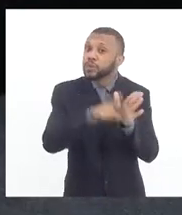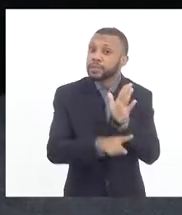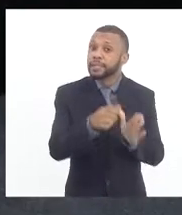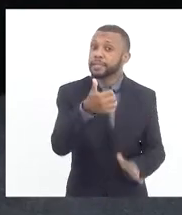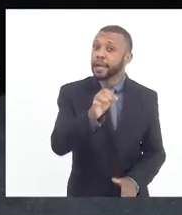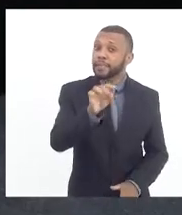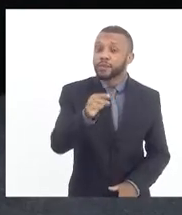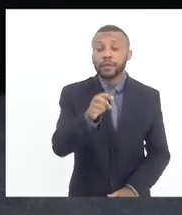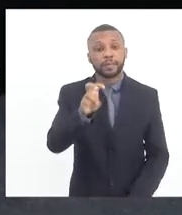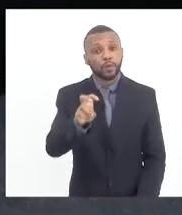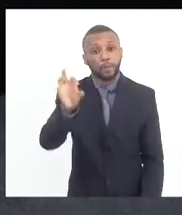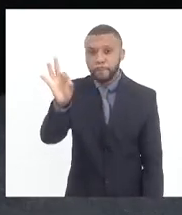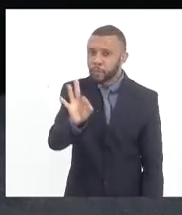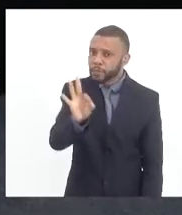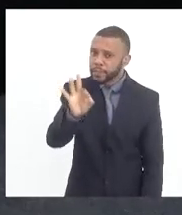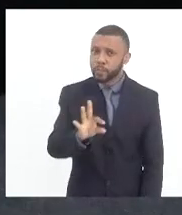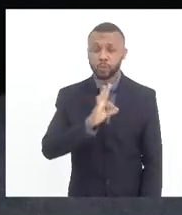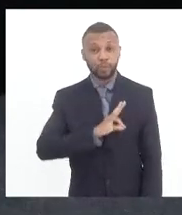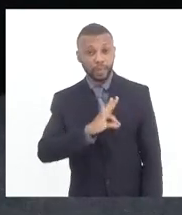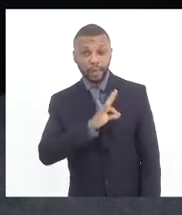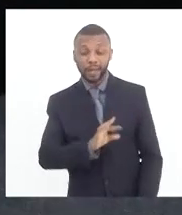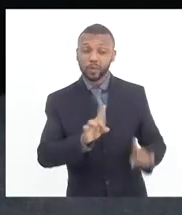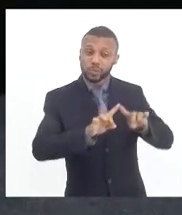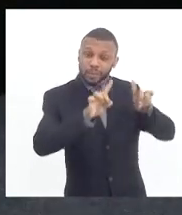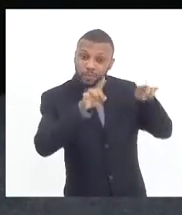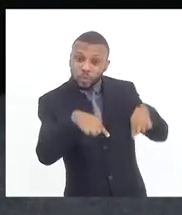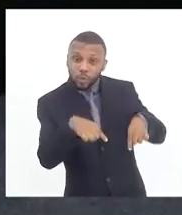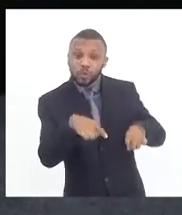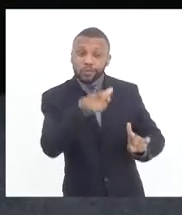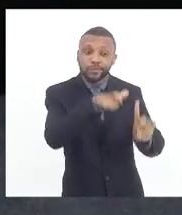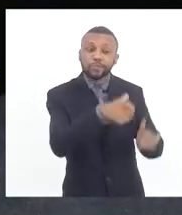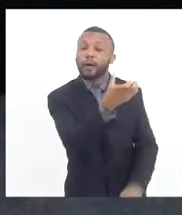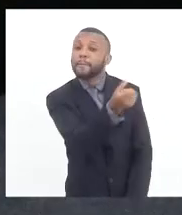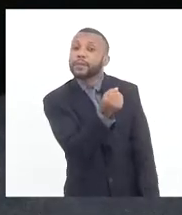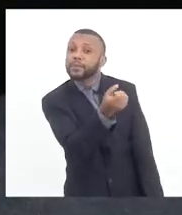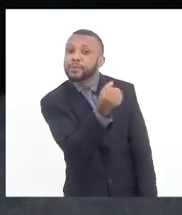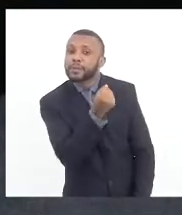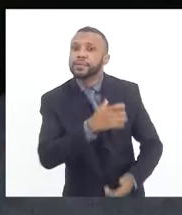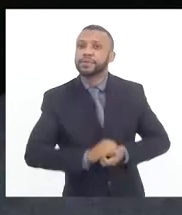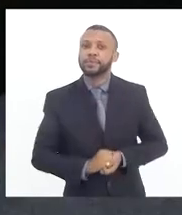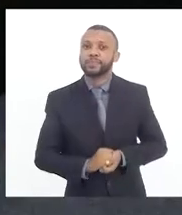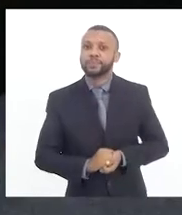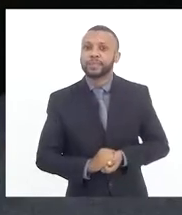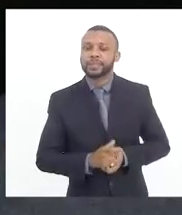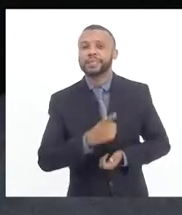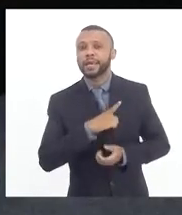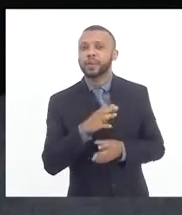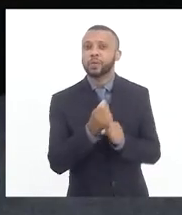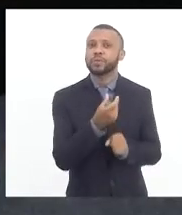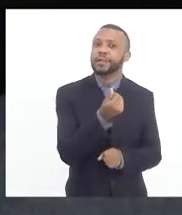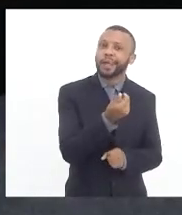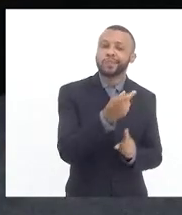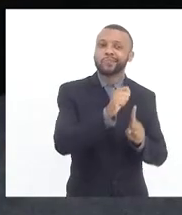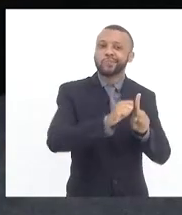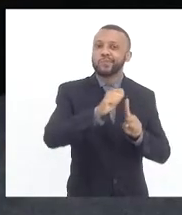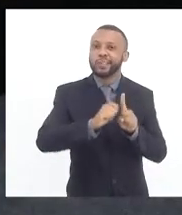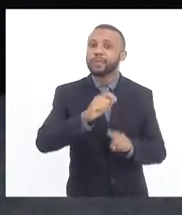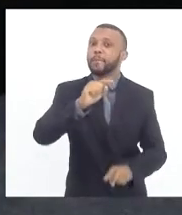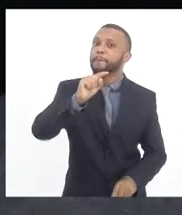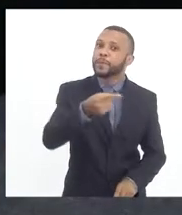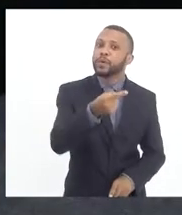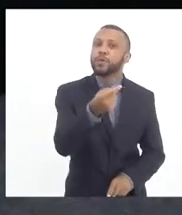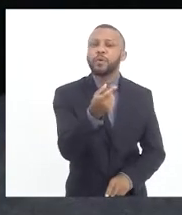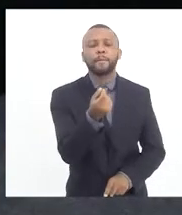10,5 por cento tá do salário de uma pensionista que ganha 1000 e pouco reais por mês que